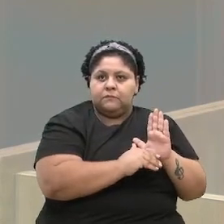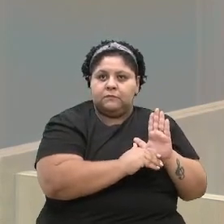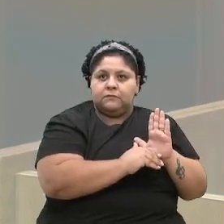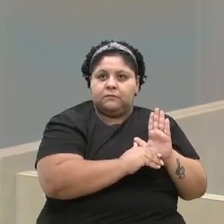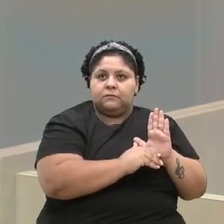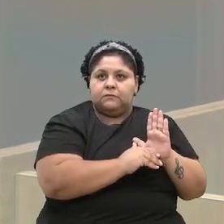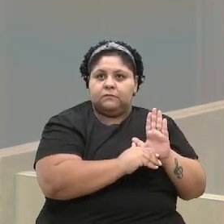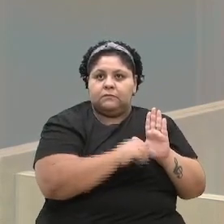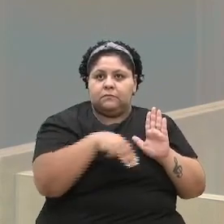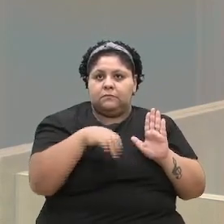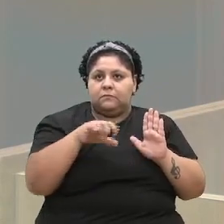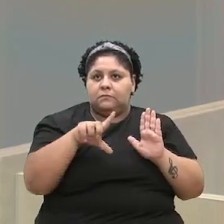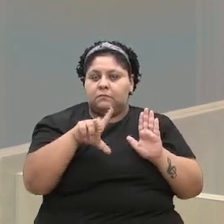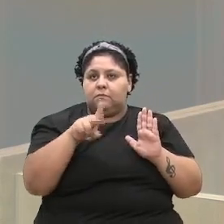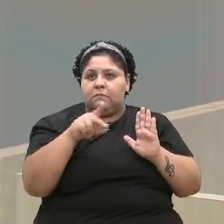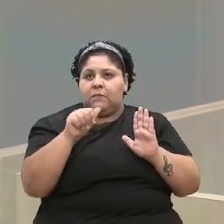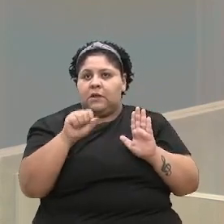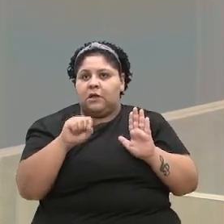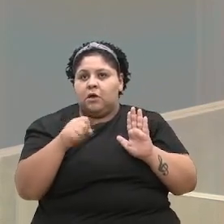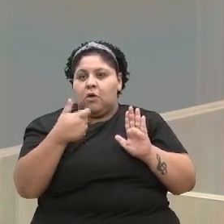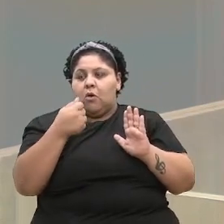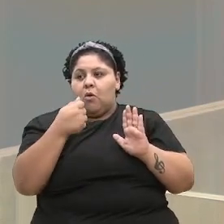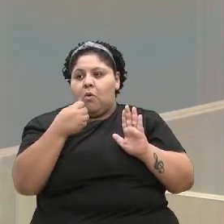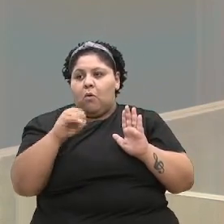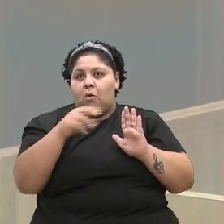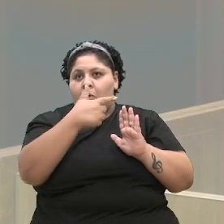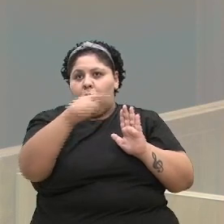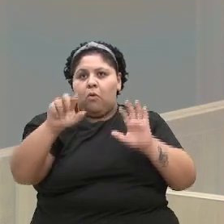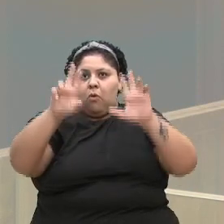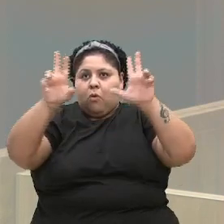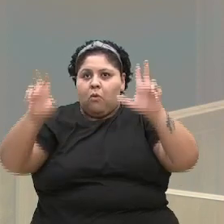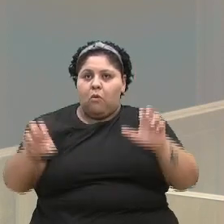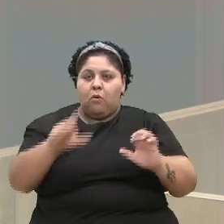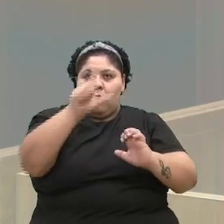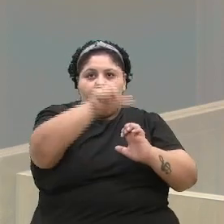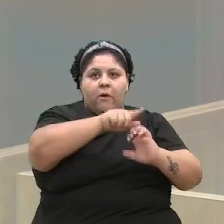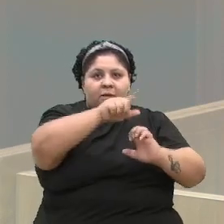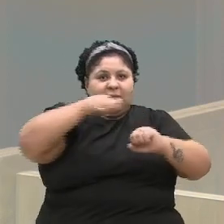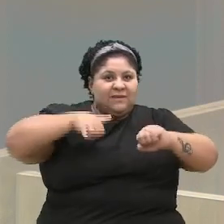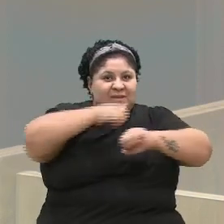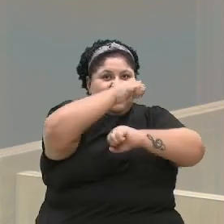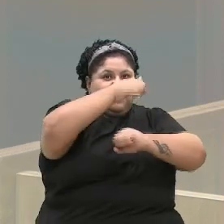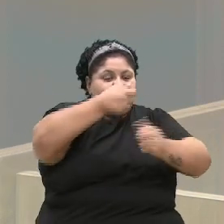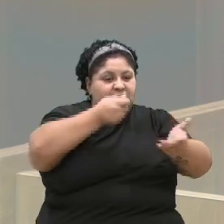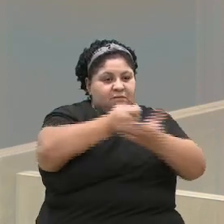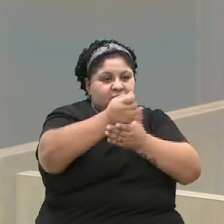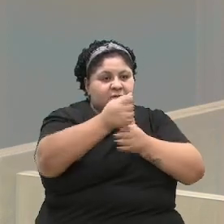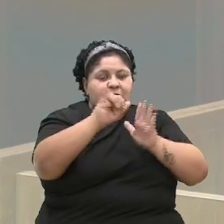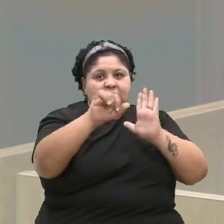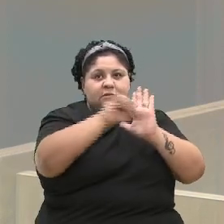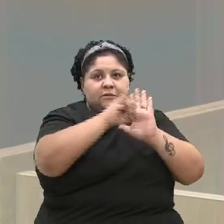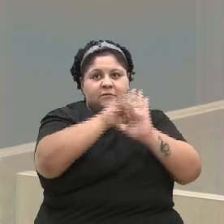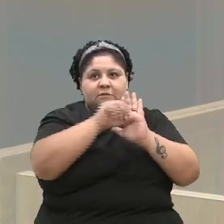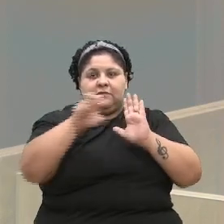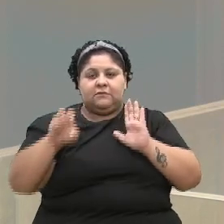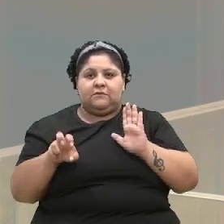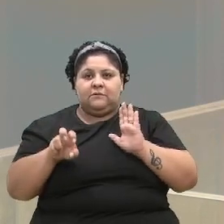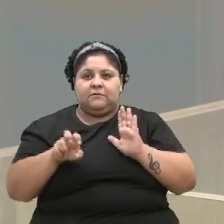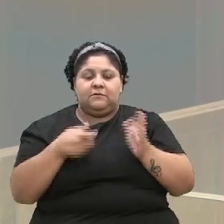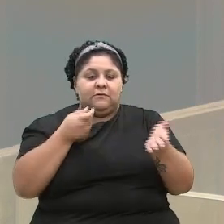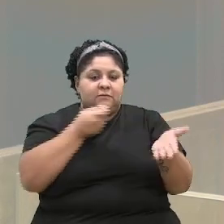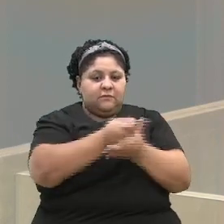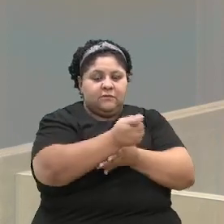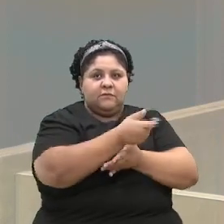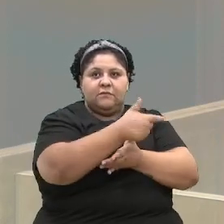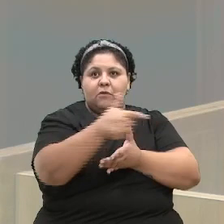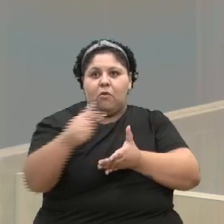de milhagens ou similares promovidos pelas empresas aéreas contratadas. Artigo 5º. A concessão de outras bolsas